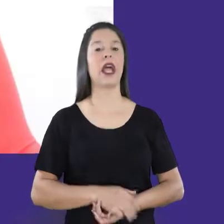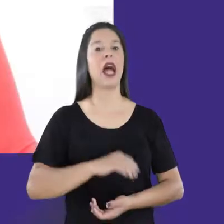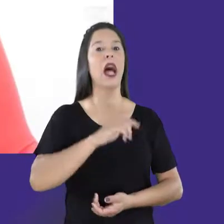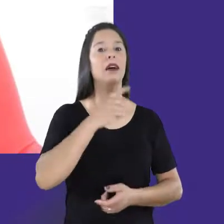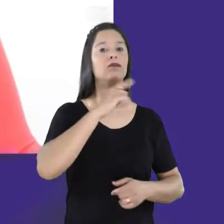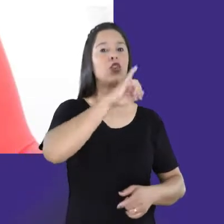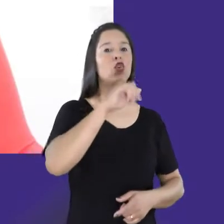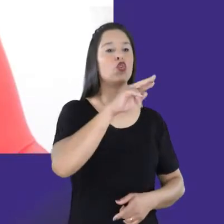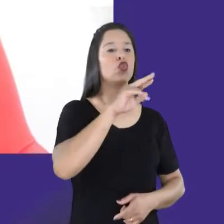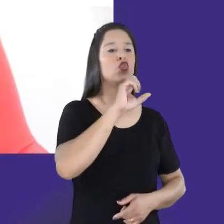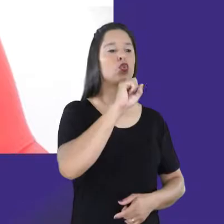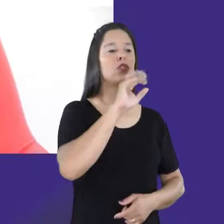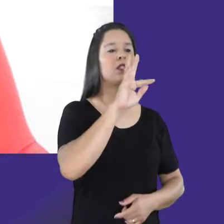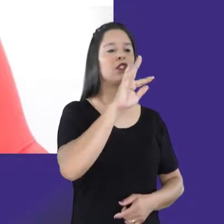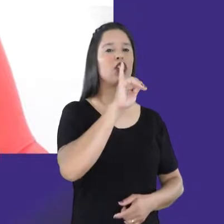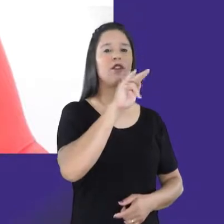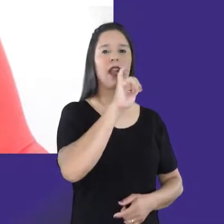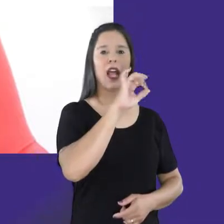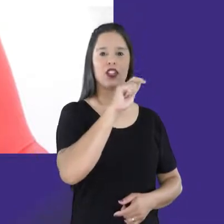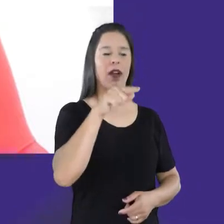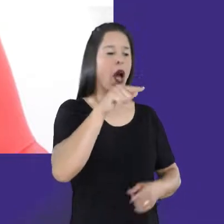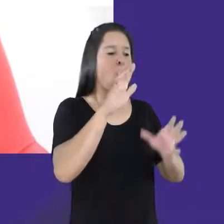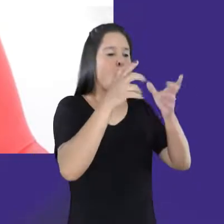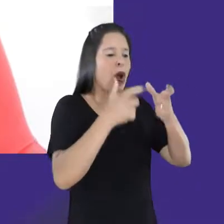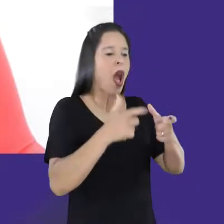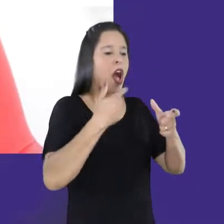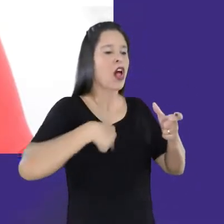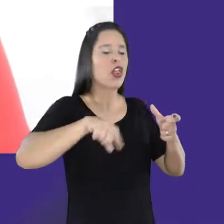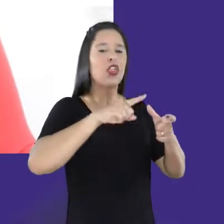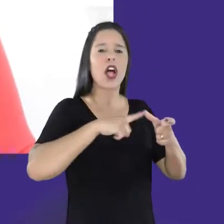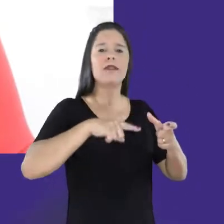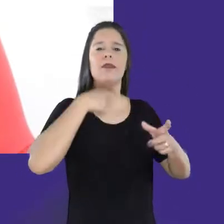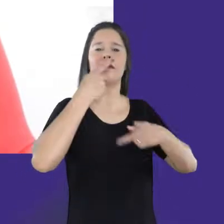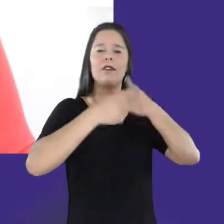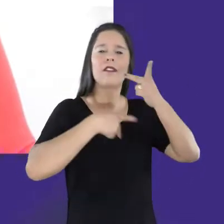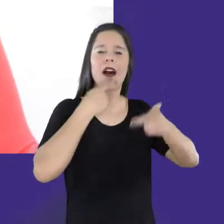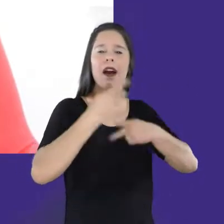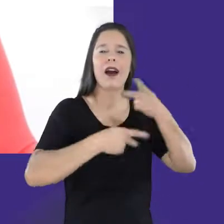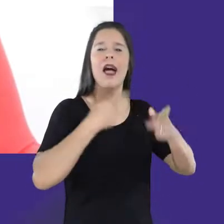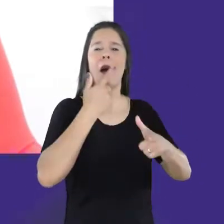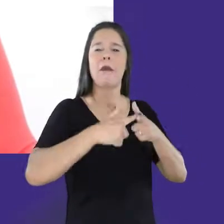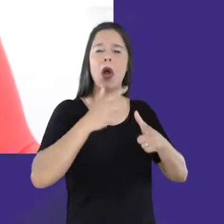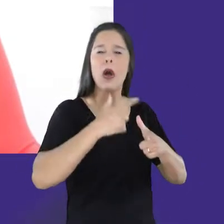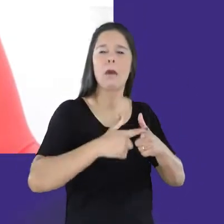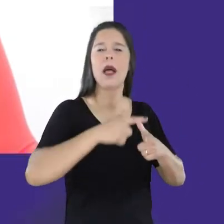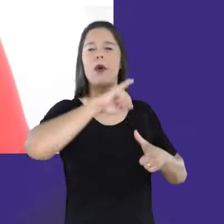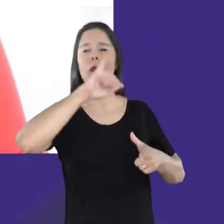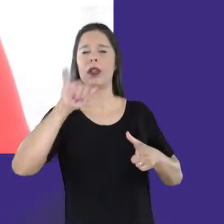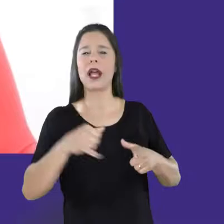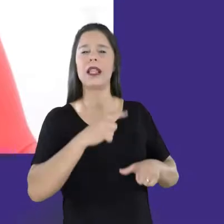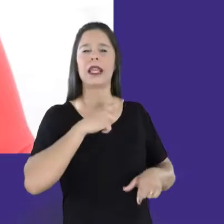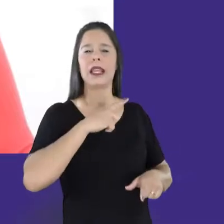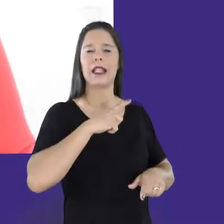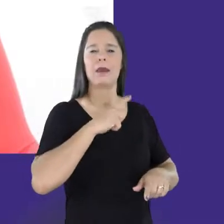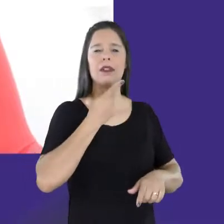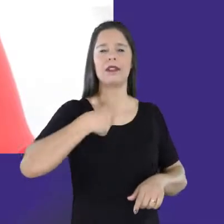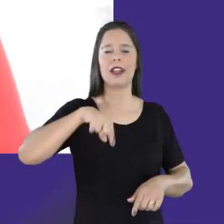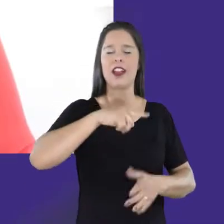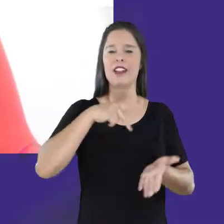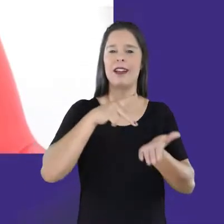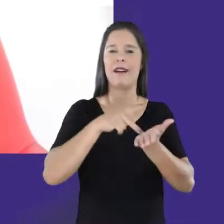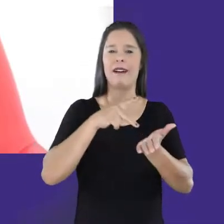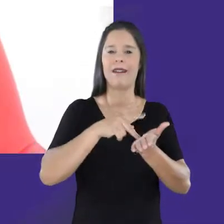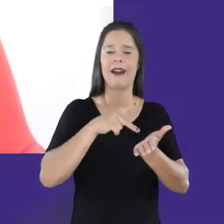A justificativa é o espaço que temos para argumentar de maneira clara, consistente e bem fundamentada quais são